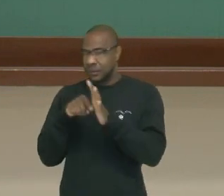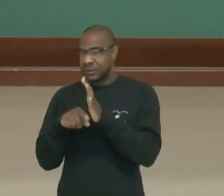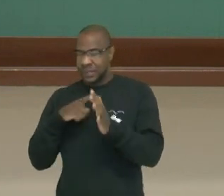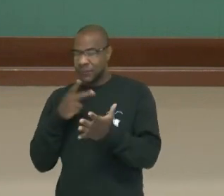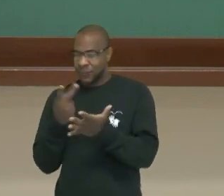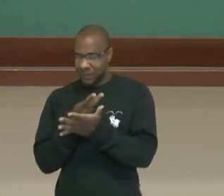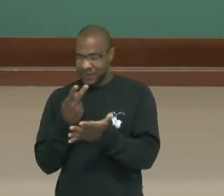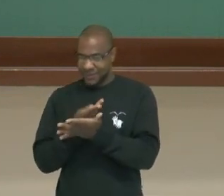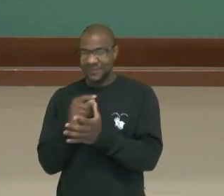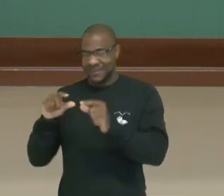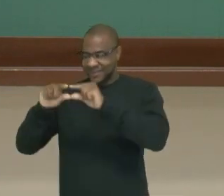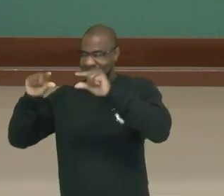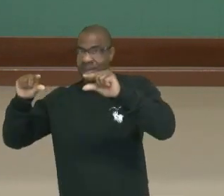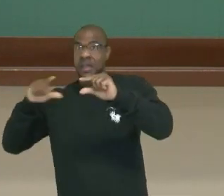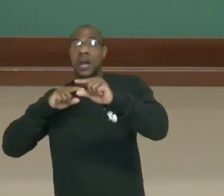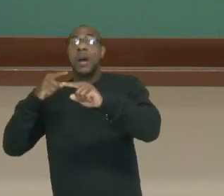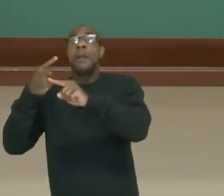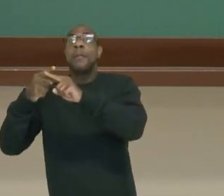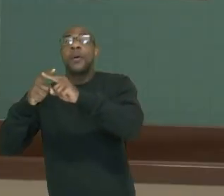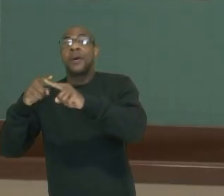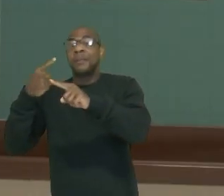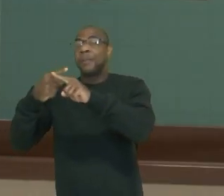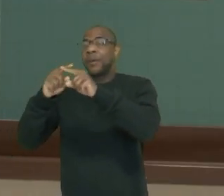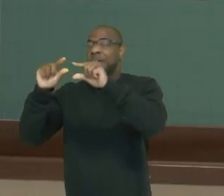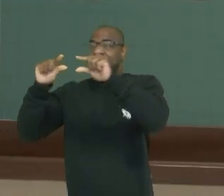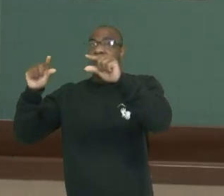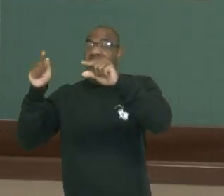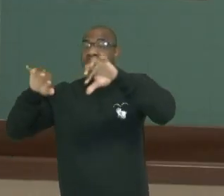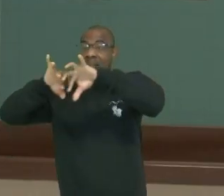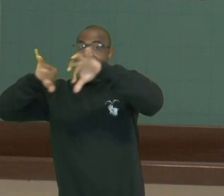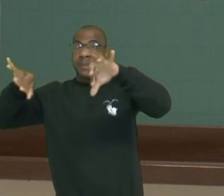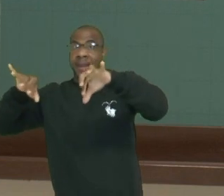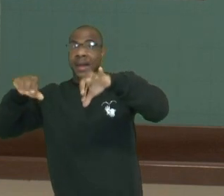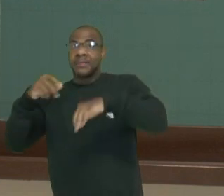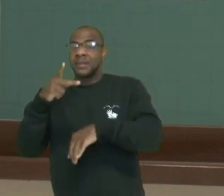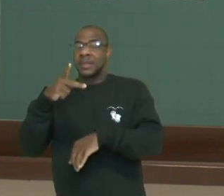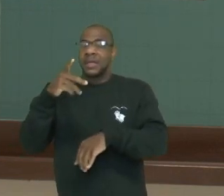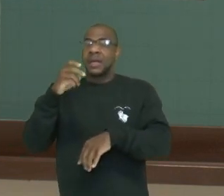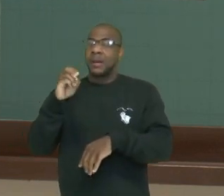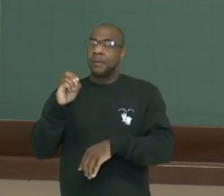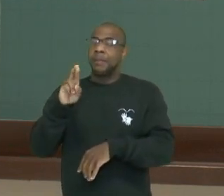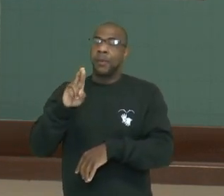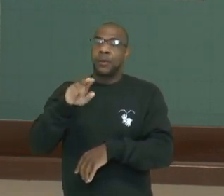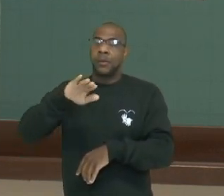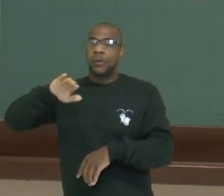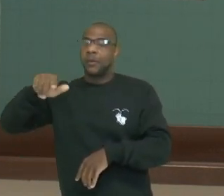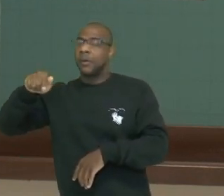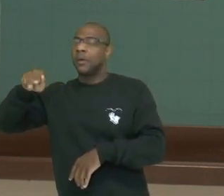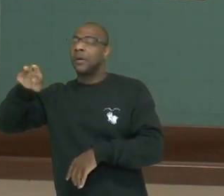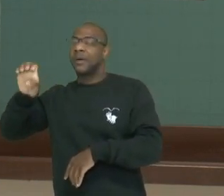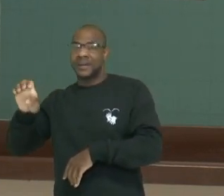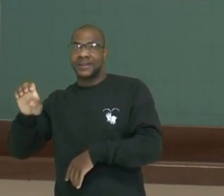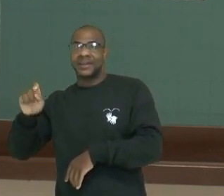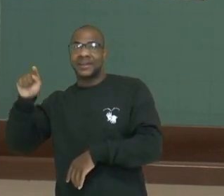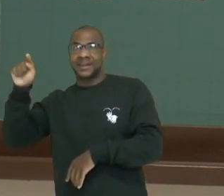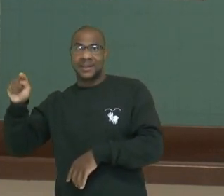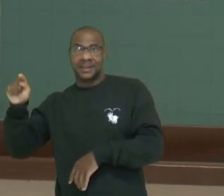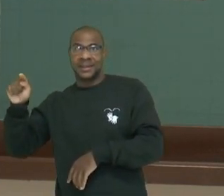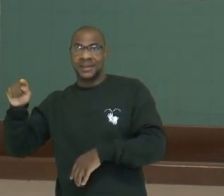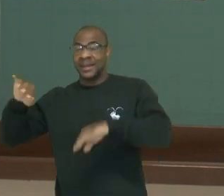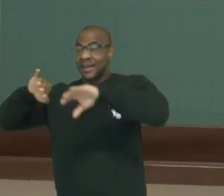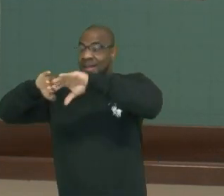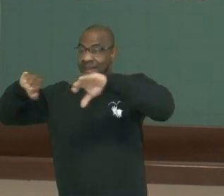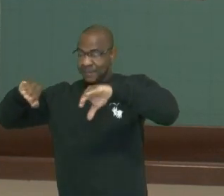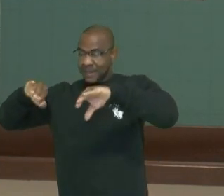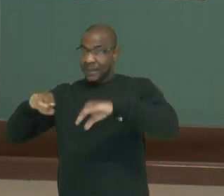percebeu, né? Esse porquê aqui, ele deve ser separado. É o porquê do final da pergunta, né? Então ele deve